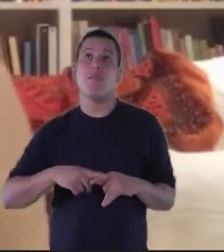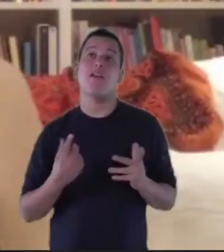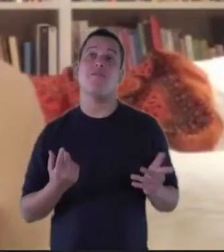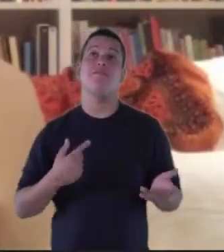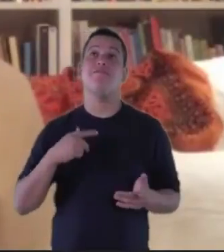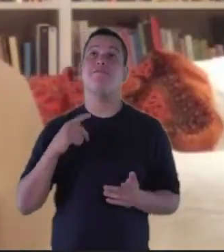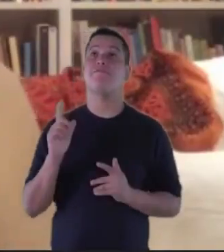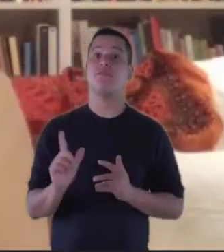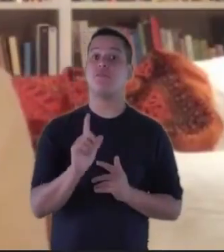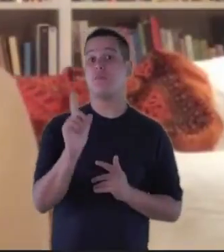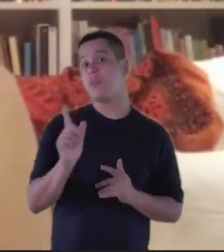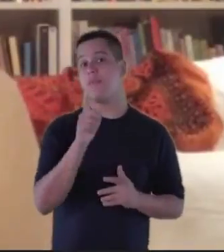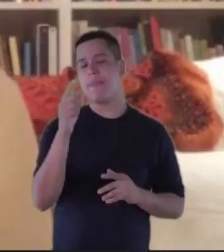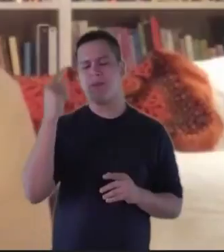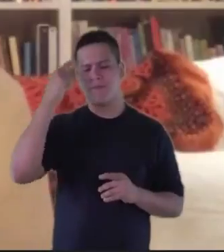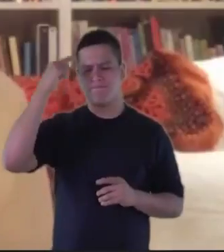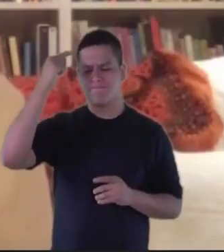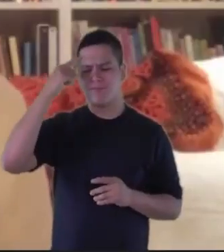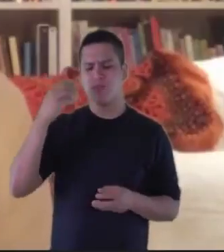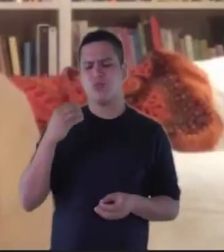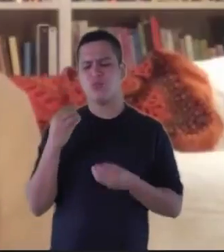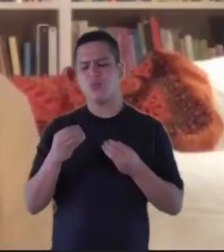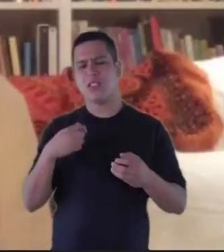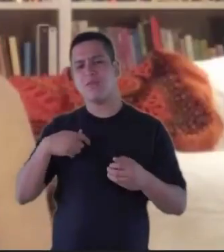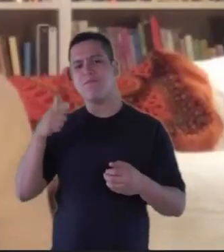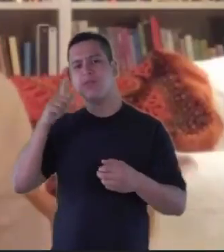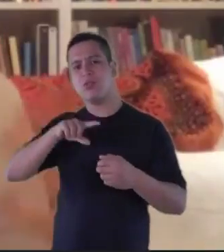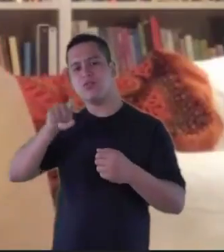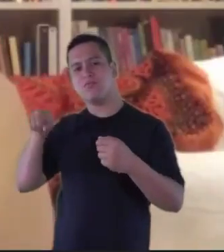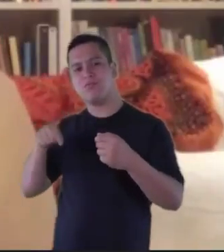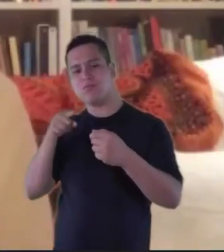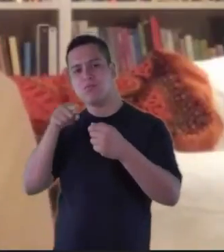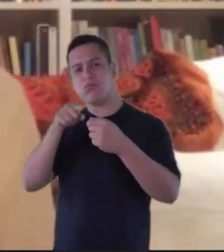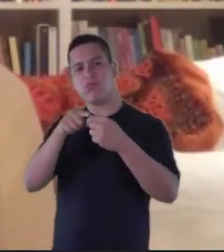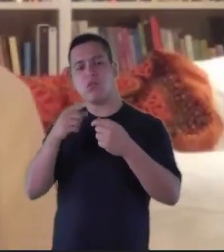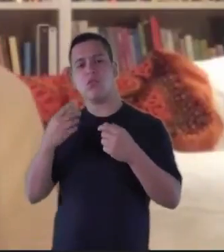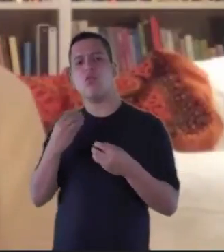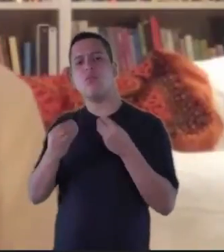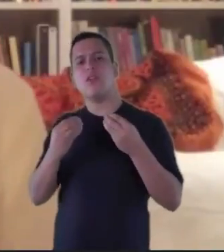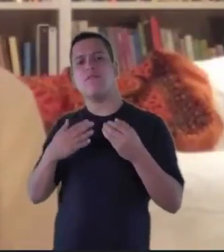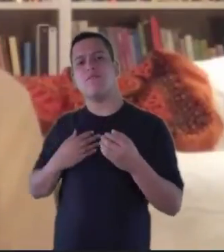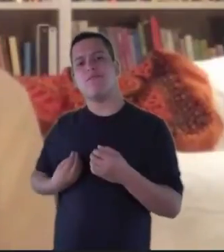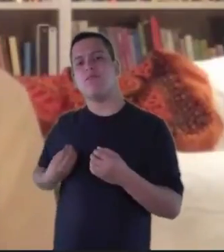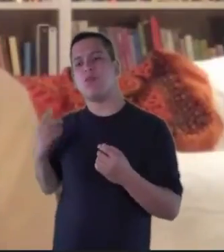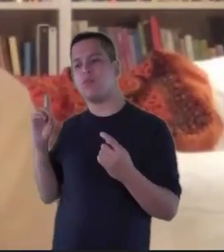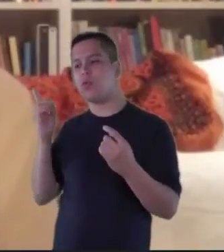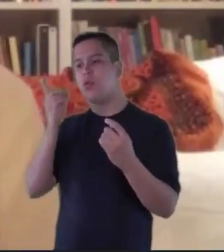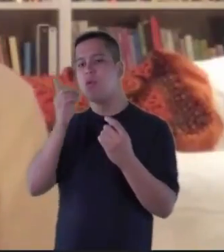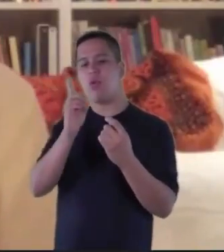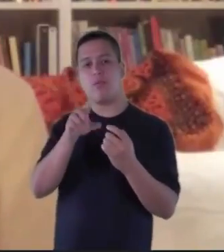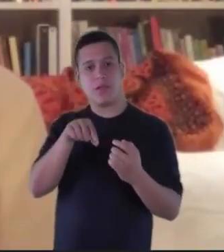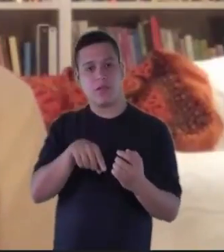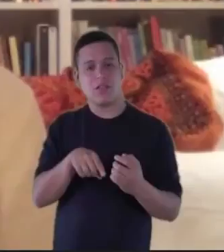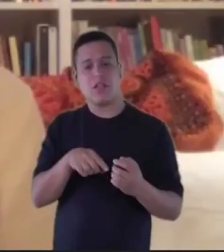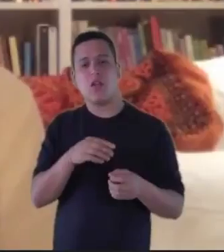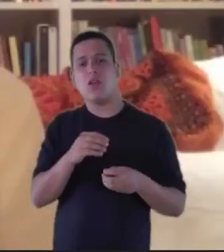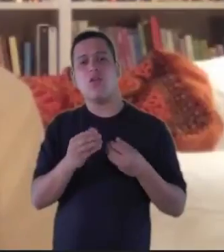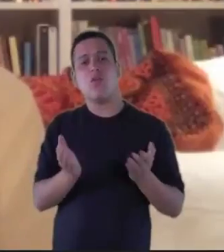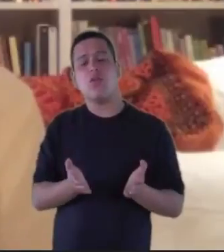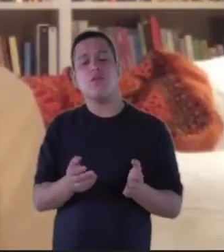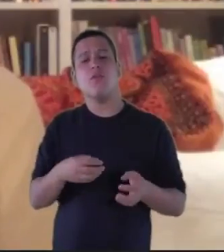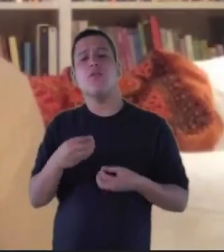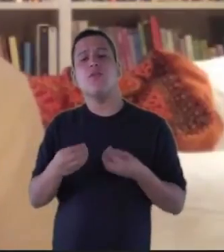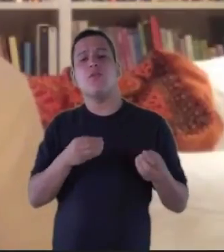assim, o que me trouxe até aqui, de que forma a literatura me trouxe até aqui, onde eu estou hoje.